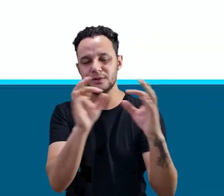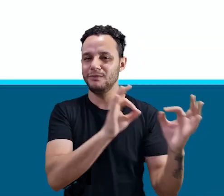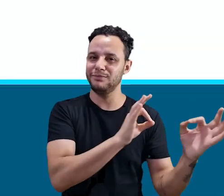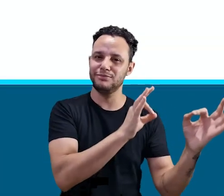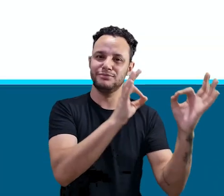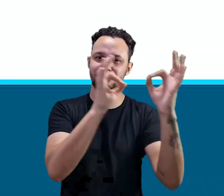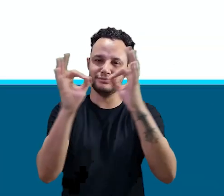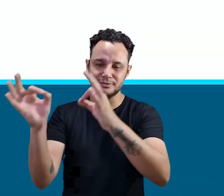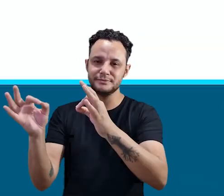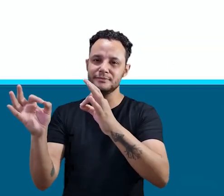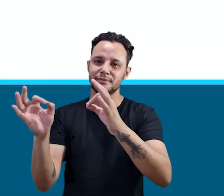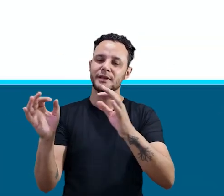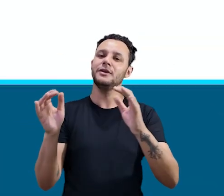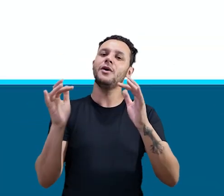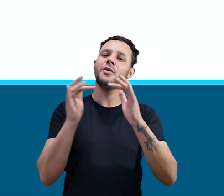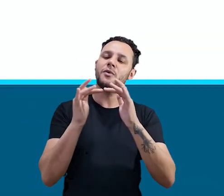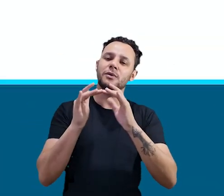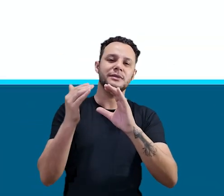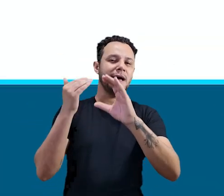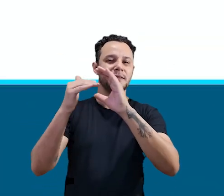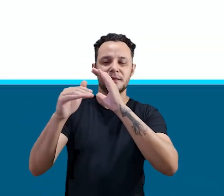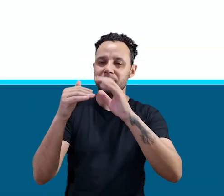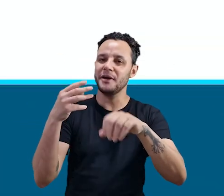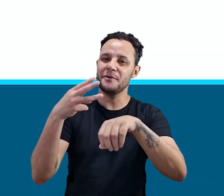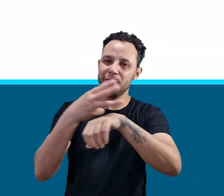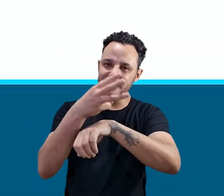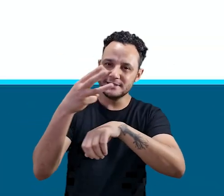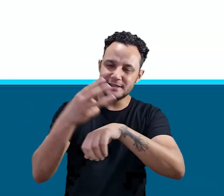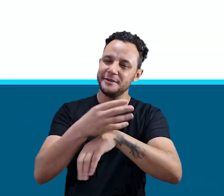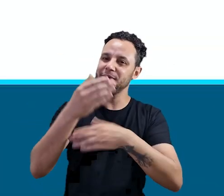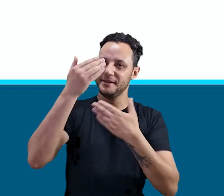ficou no vídeo até aqui, e deixo os meus contatos de